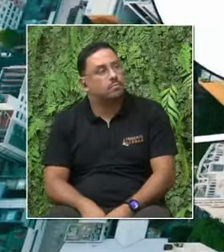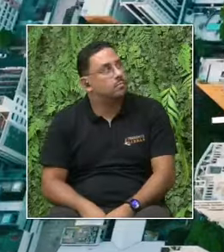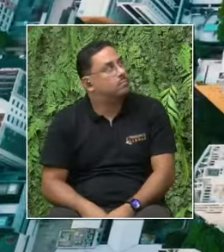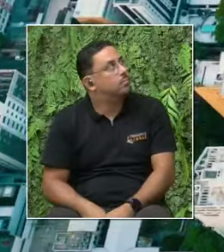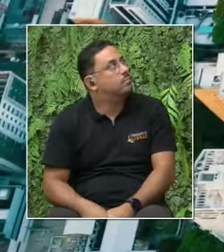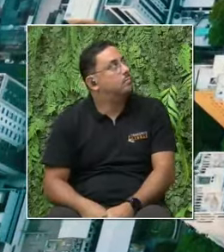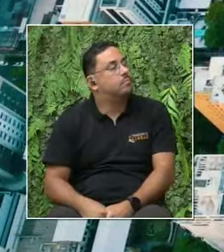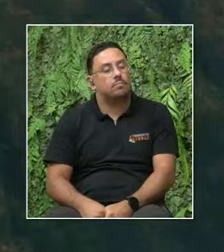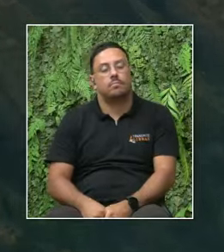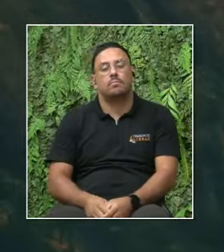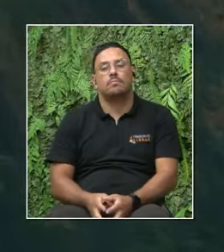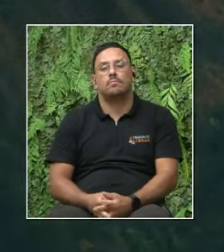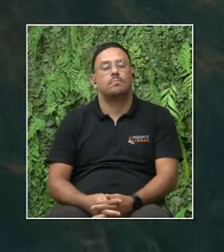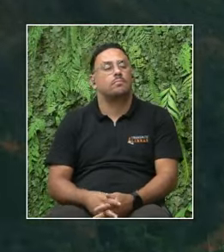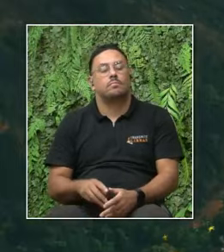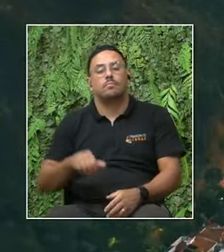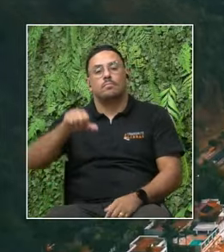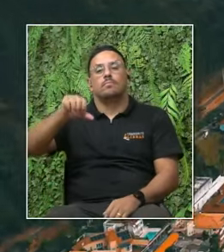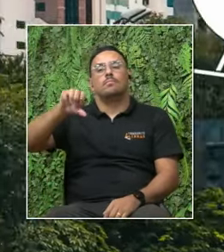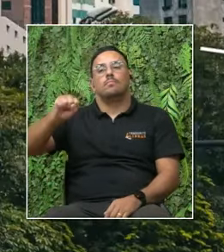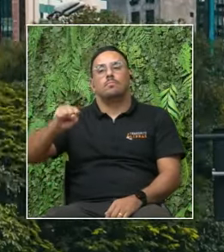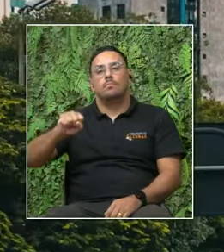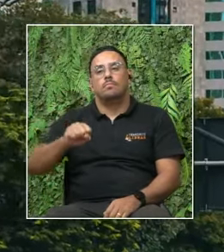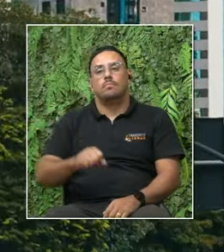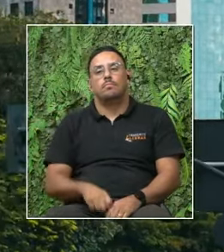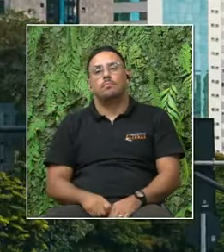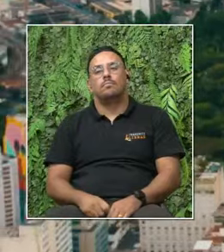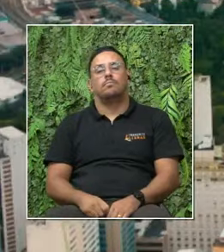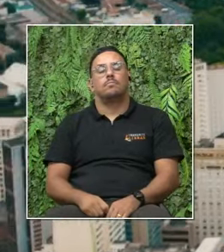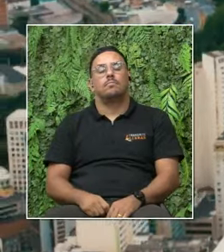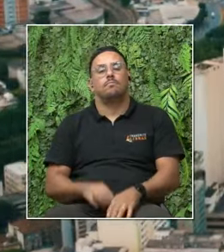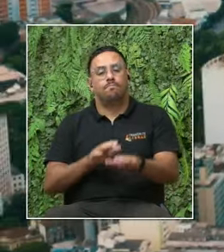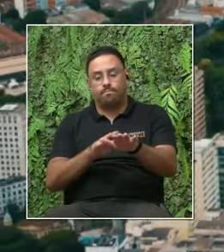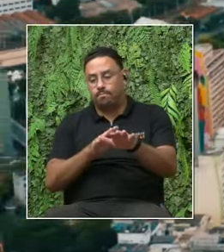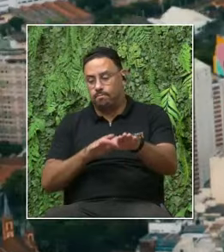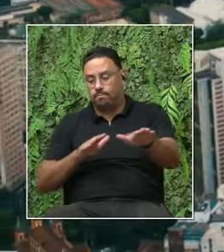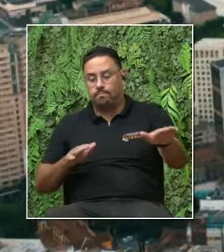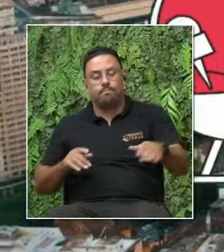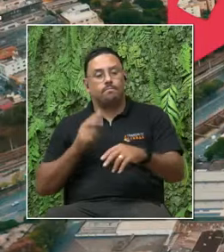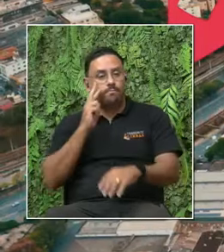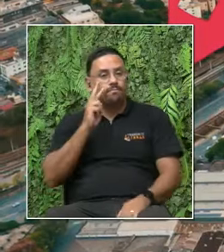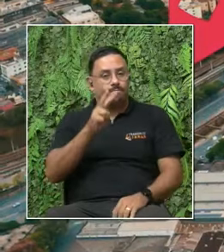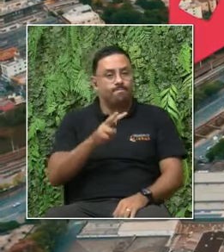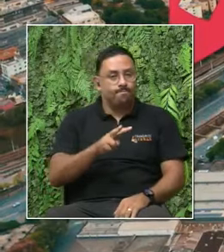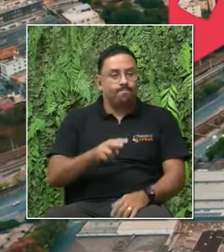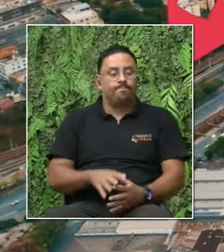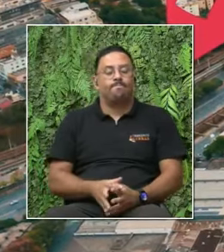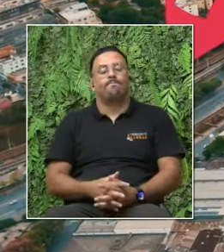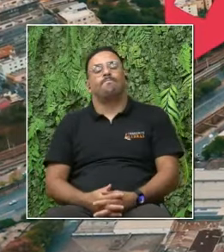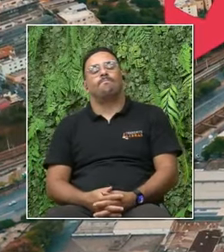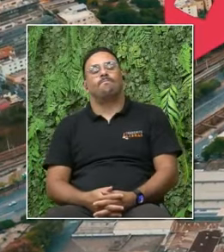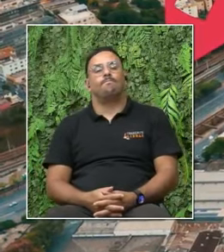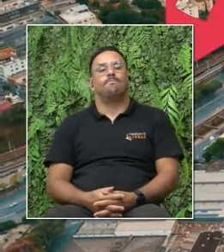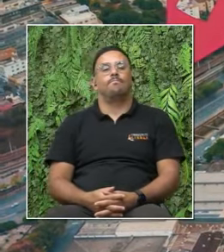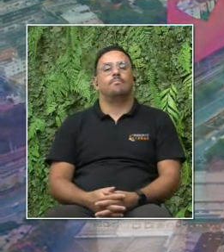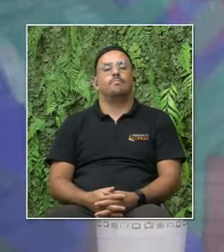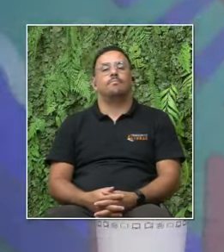98 98 no ar o trânsito visto de cima